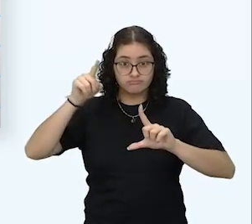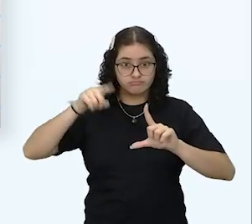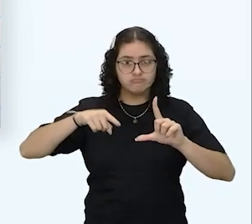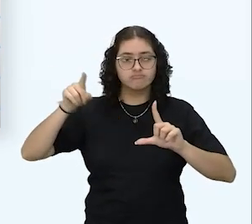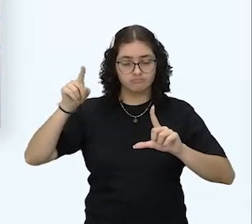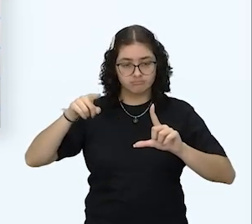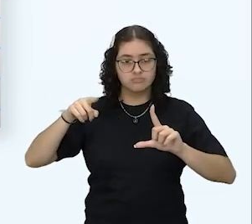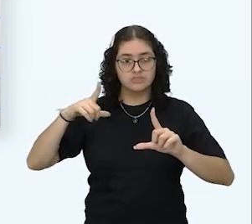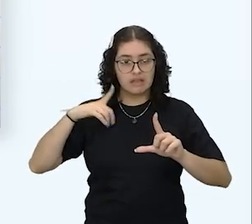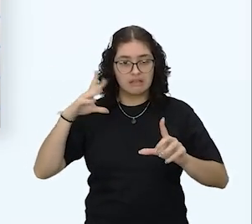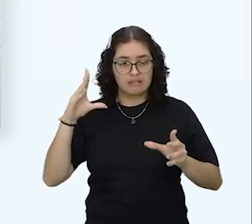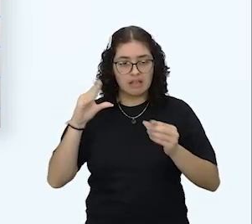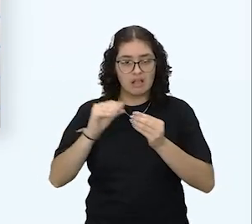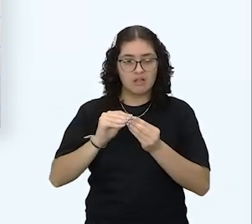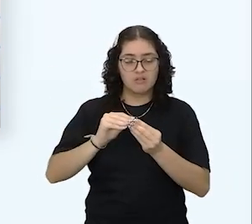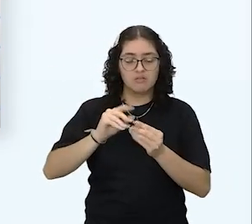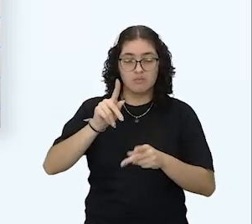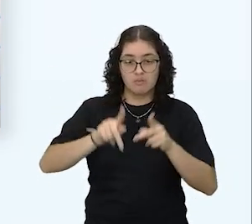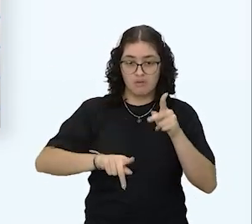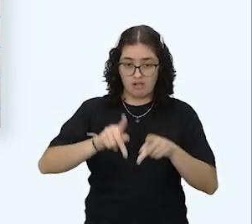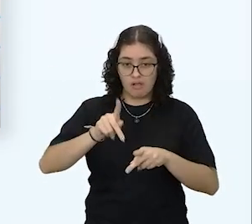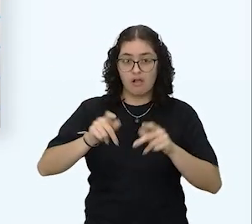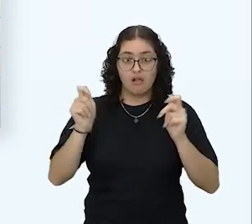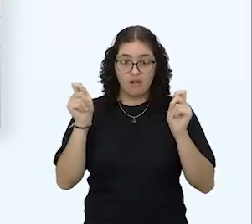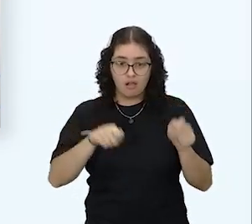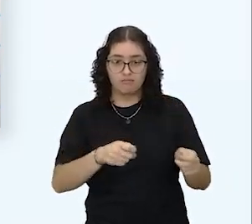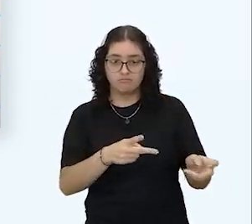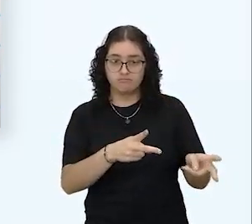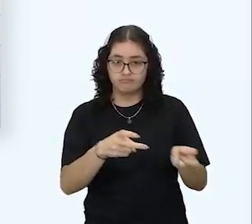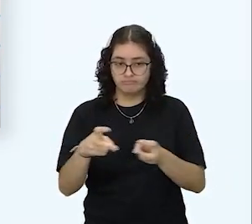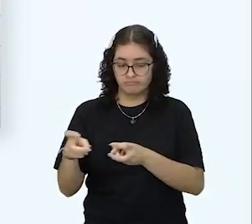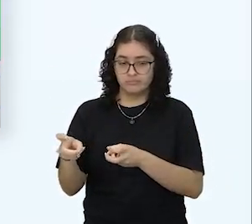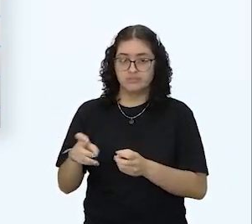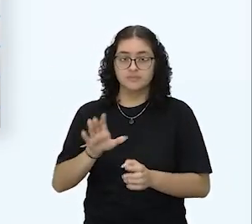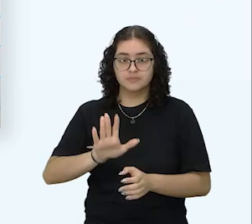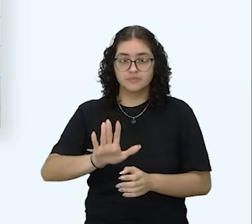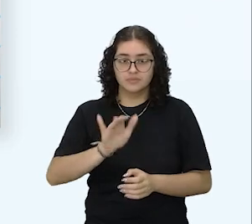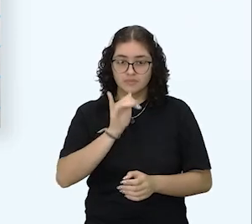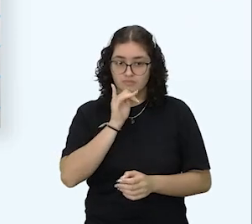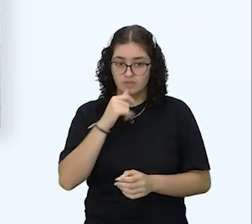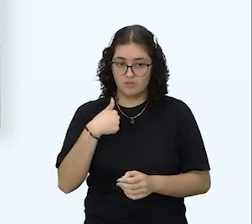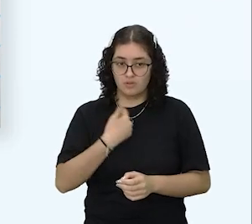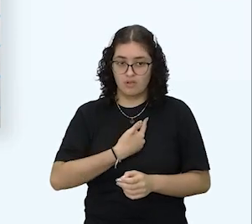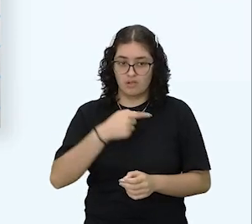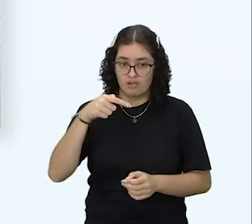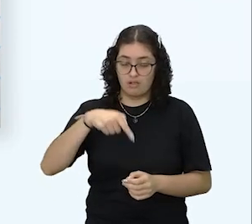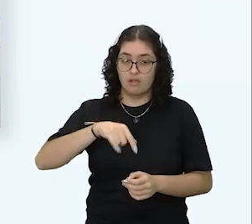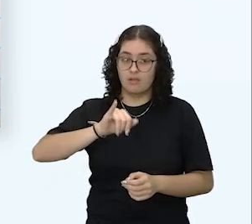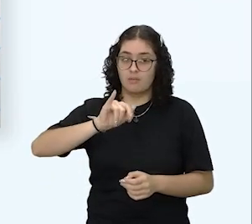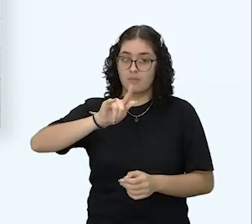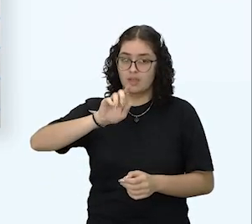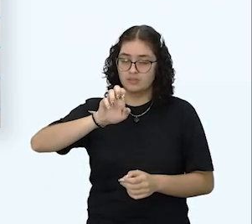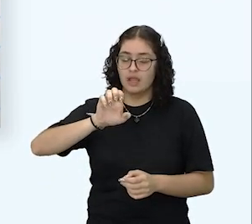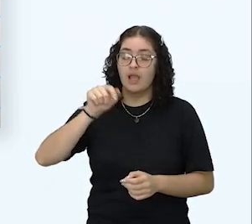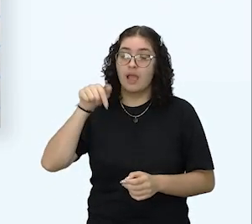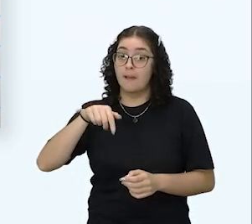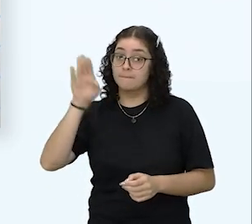a composição daquela população podem ser percebidas. Como nós, aqui no IBGE, somos especialistas em